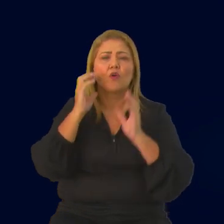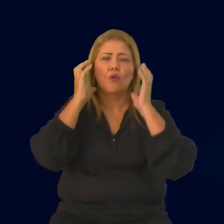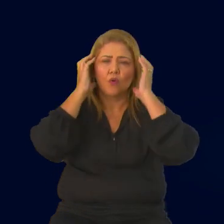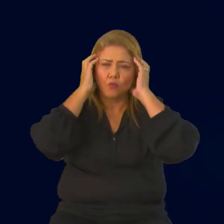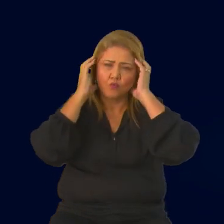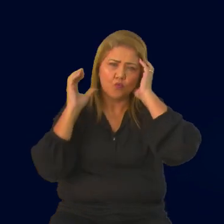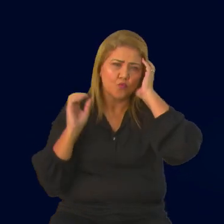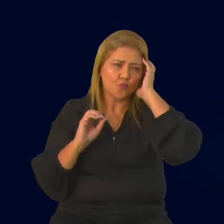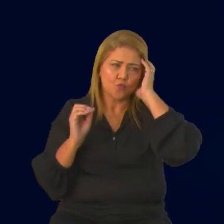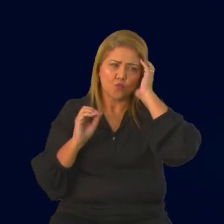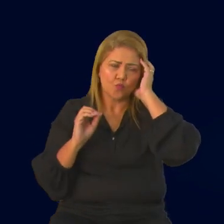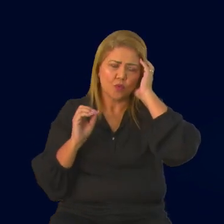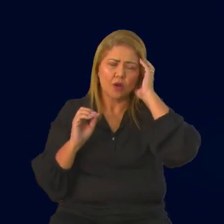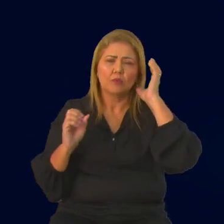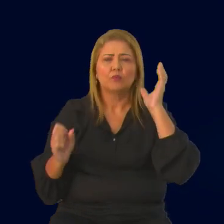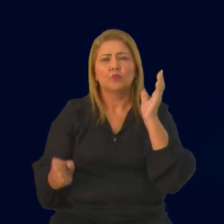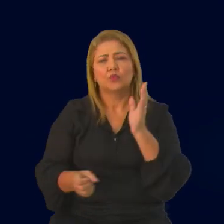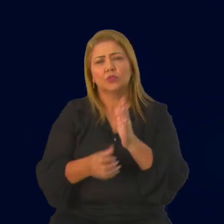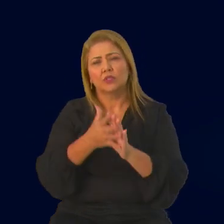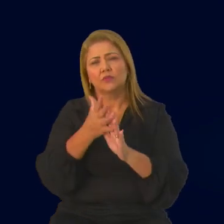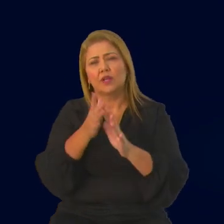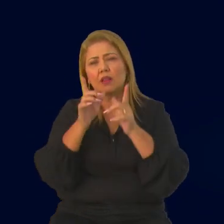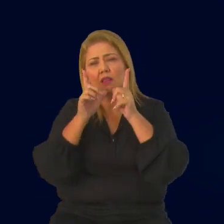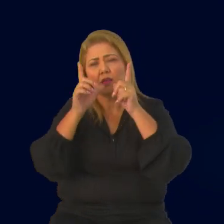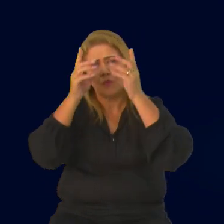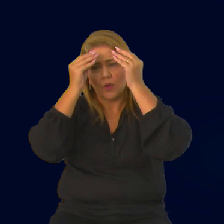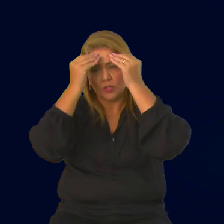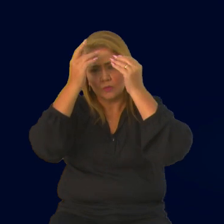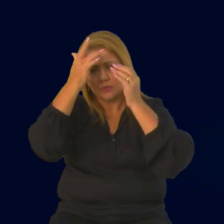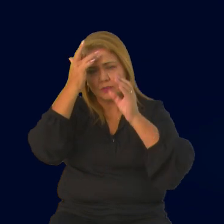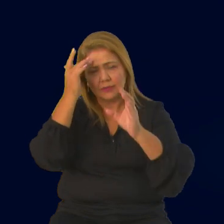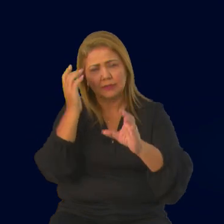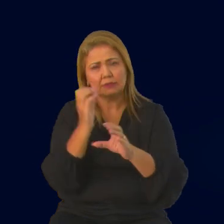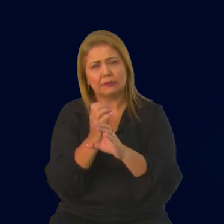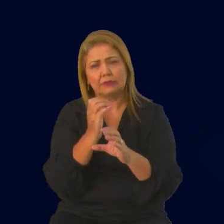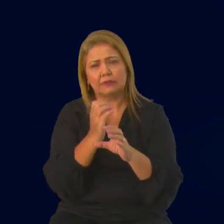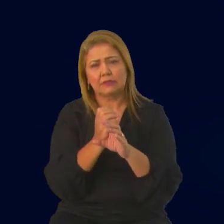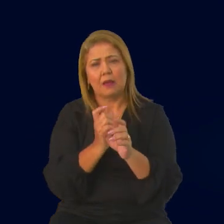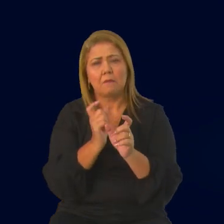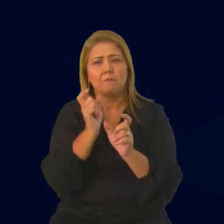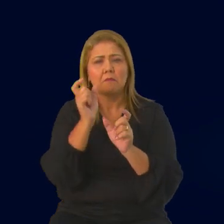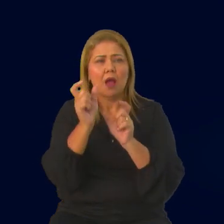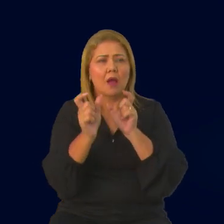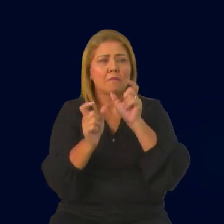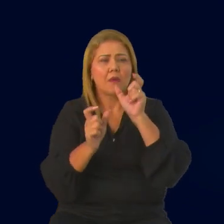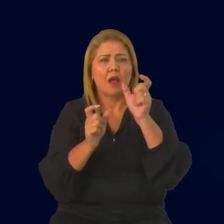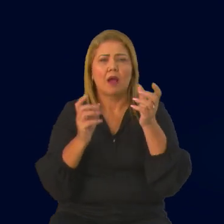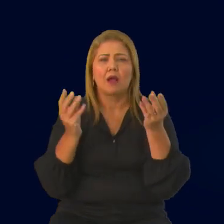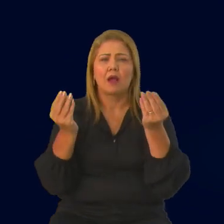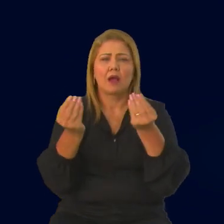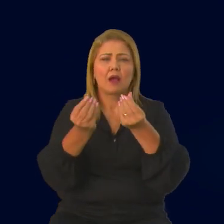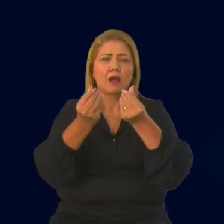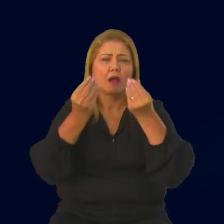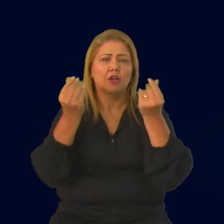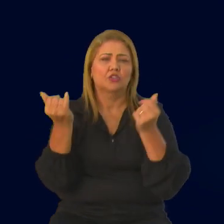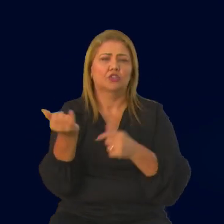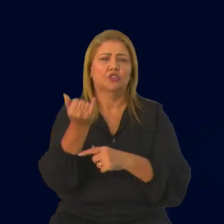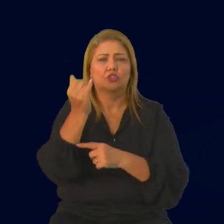Então, quantas vezes nós falamos numa linguagem que o outro não compreende? Usando palavras rebuscadas, palavras